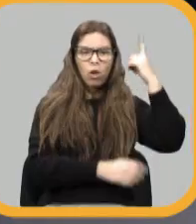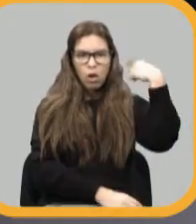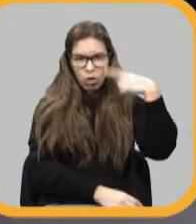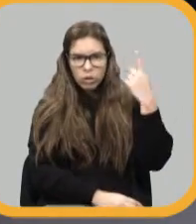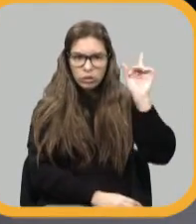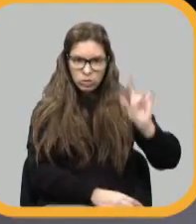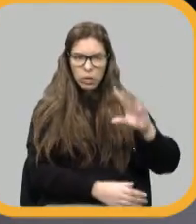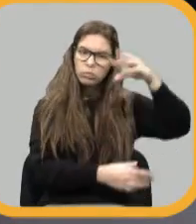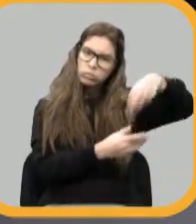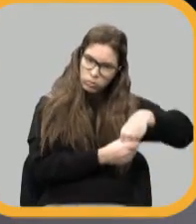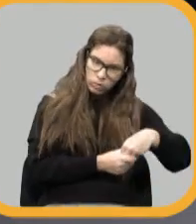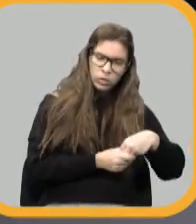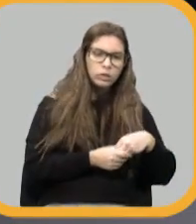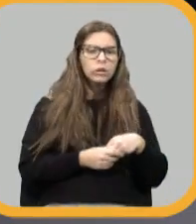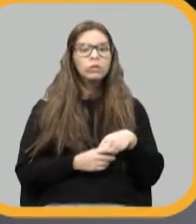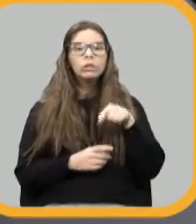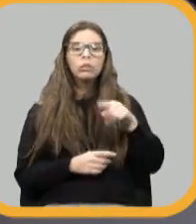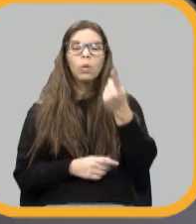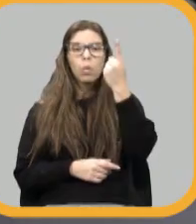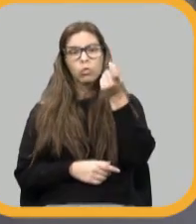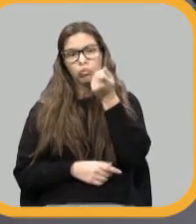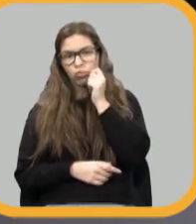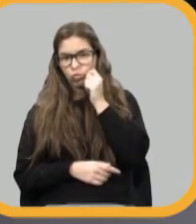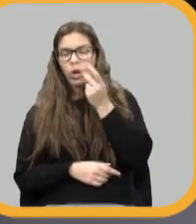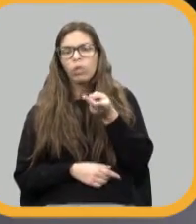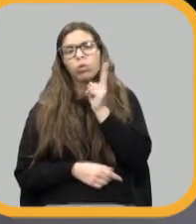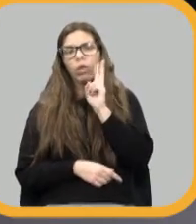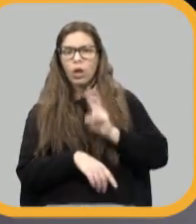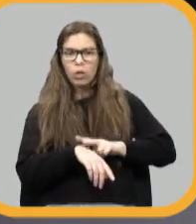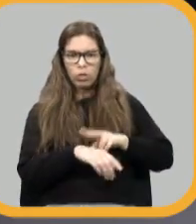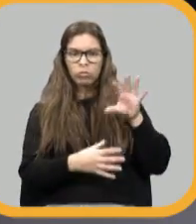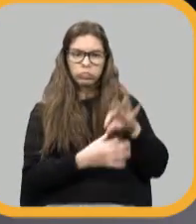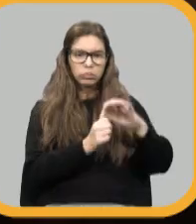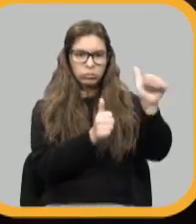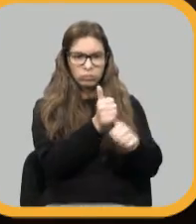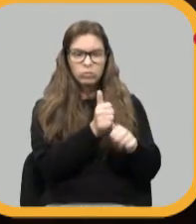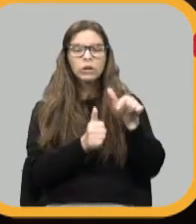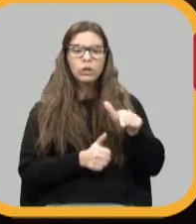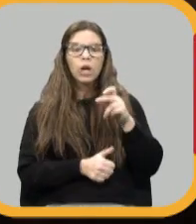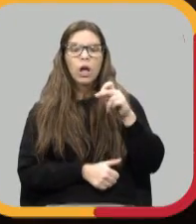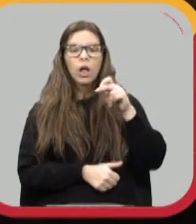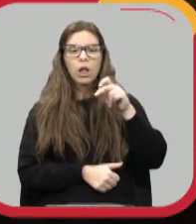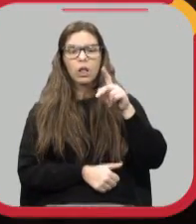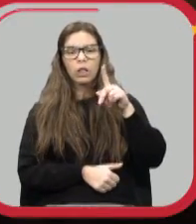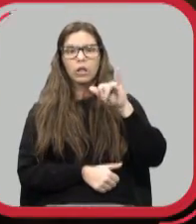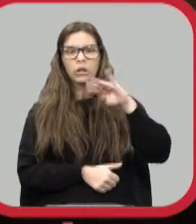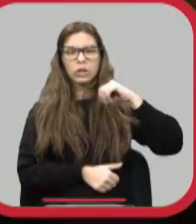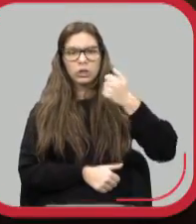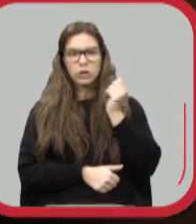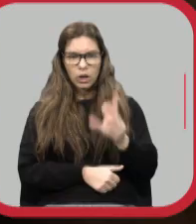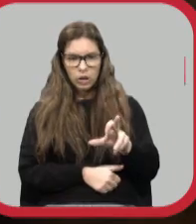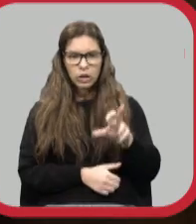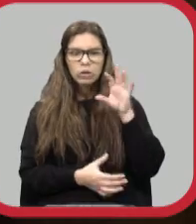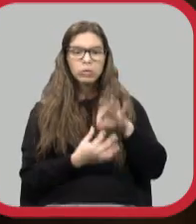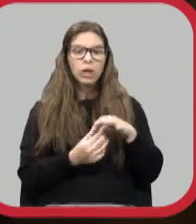Londres, e tinha um diretor, um mentor, que era o chefe dela, o Alistair, que é como se fosse um padrinho para